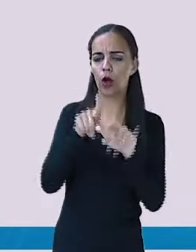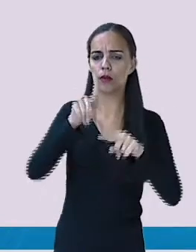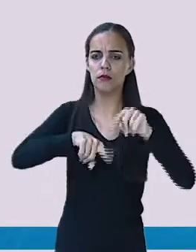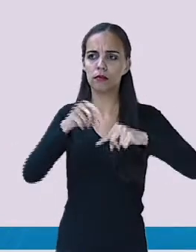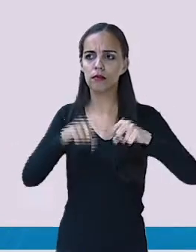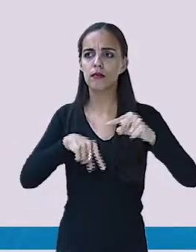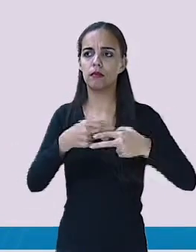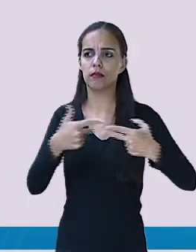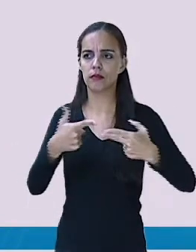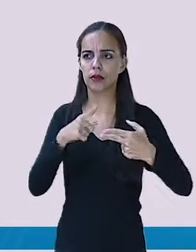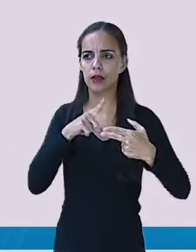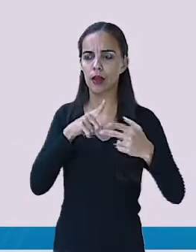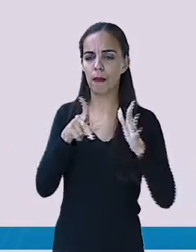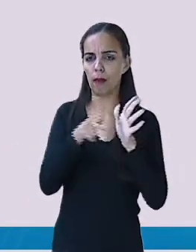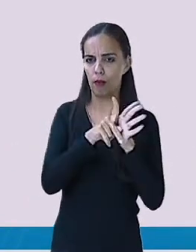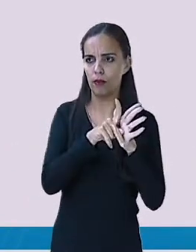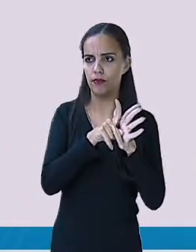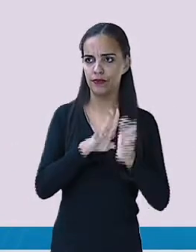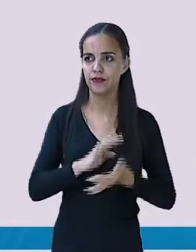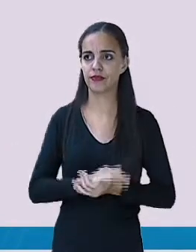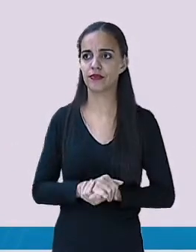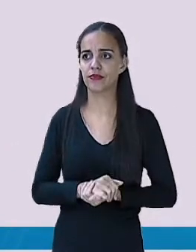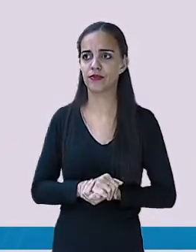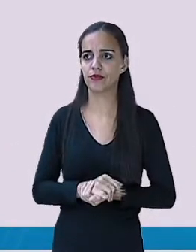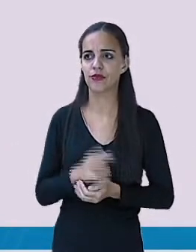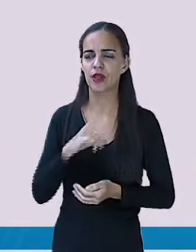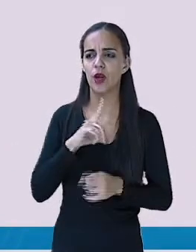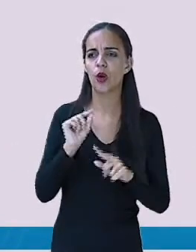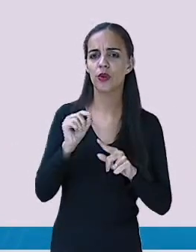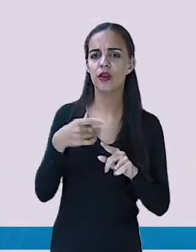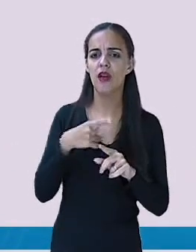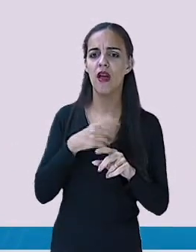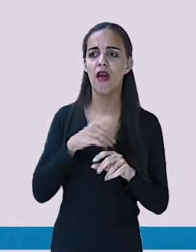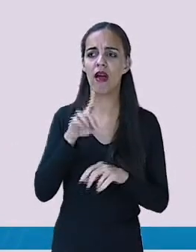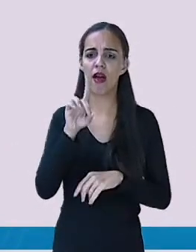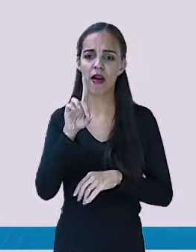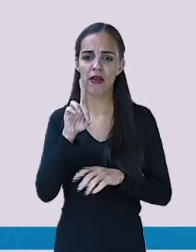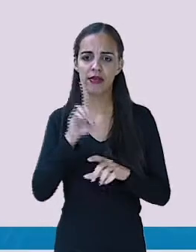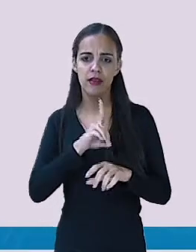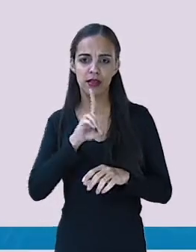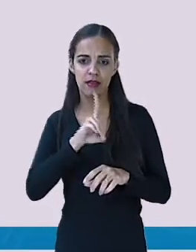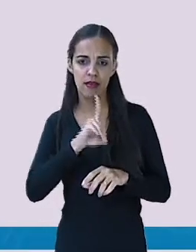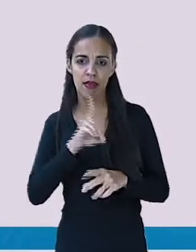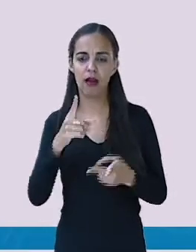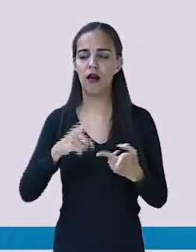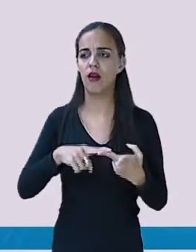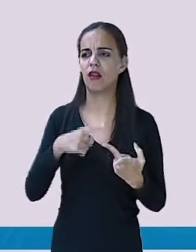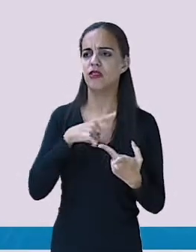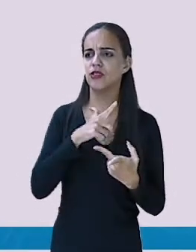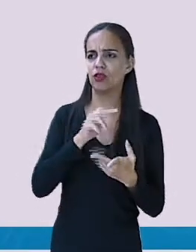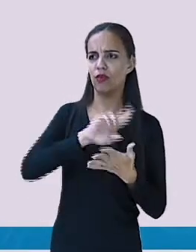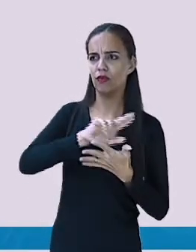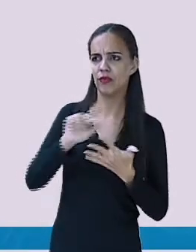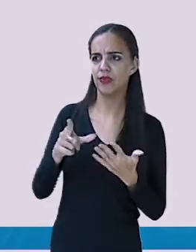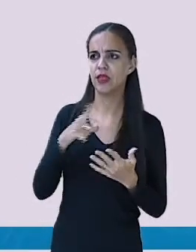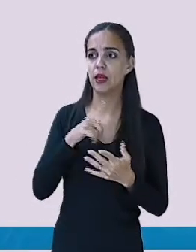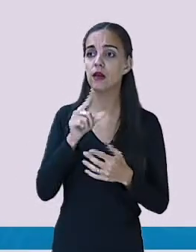propriedades definidas Talibã a densidade ponto de fusão ótimo